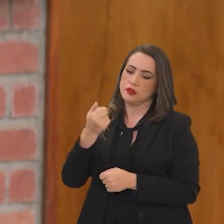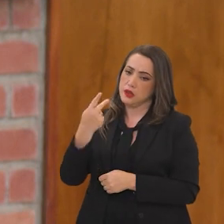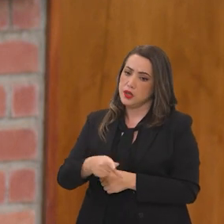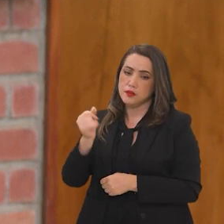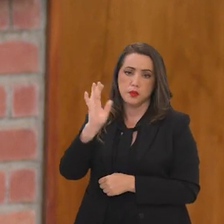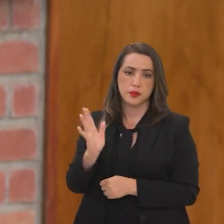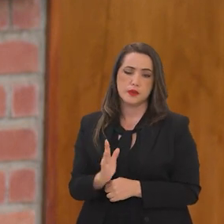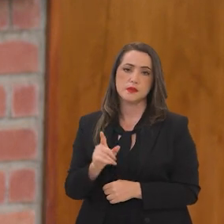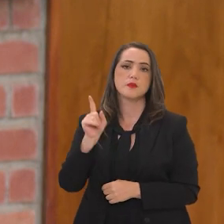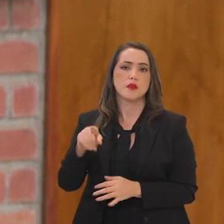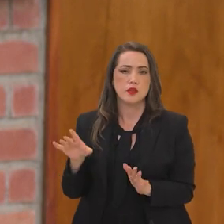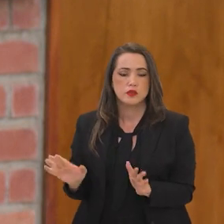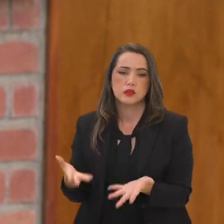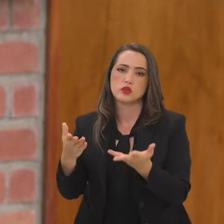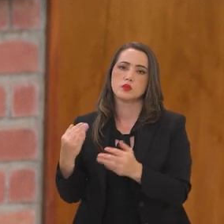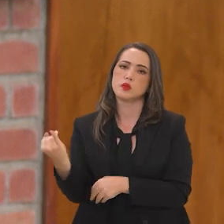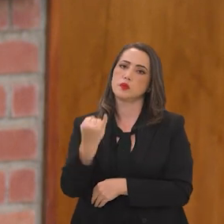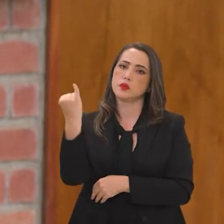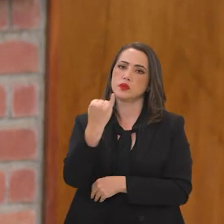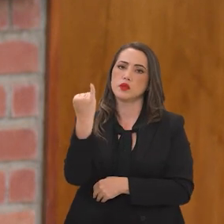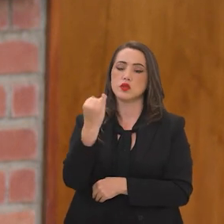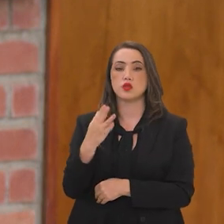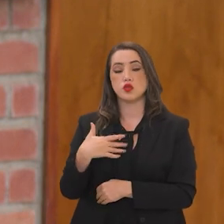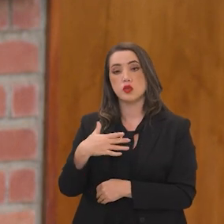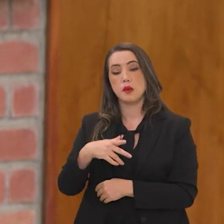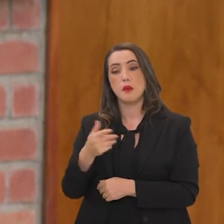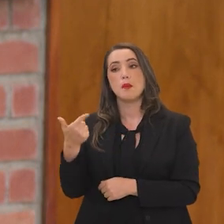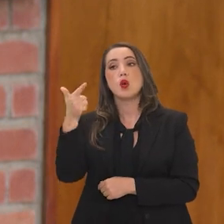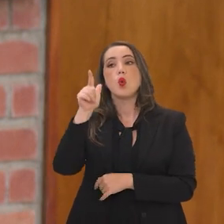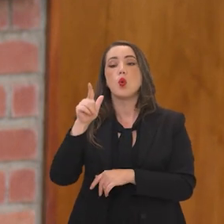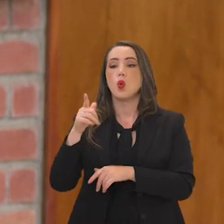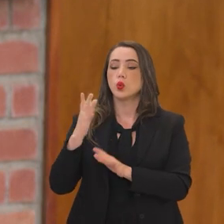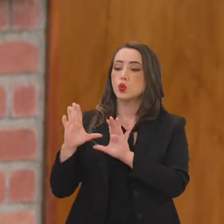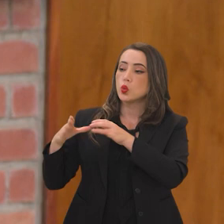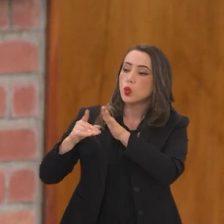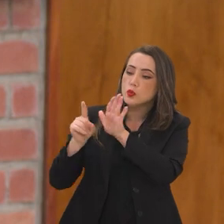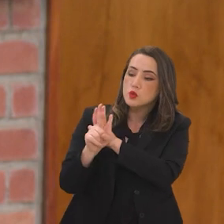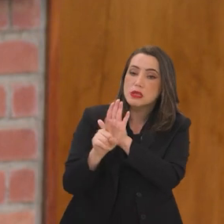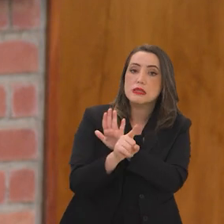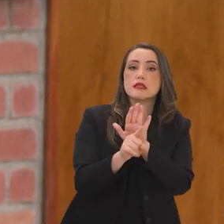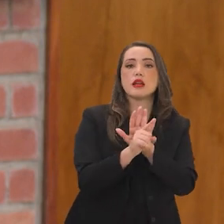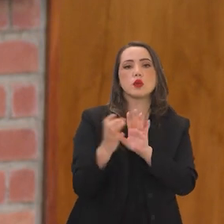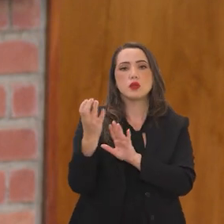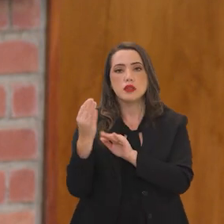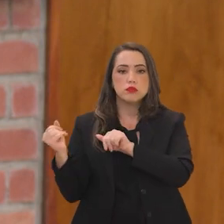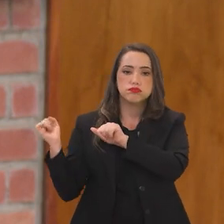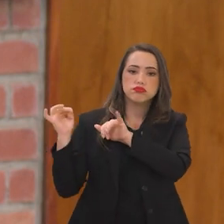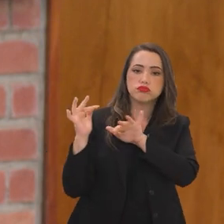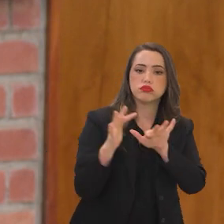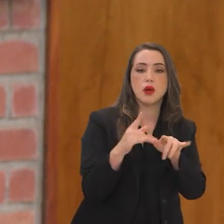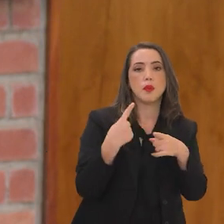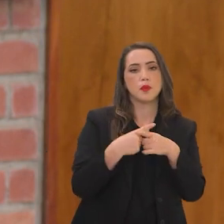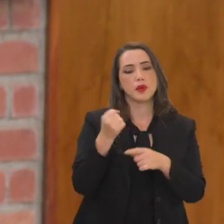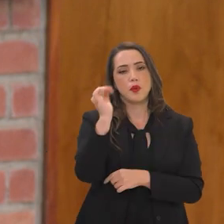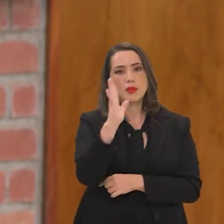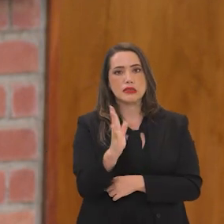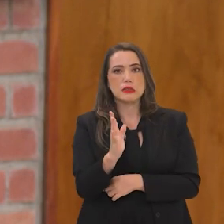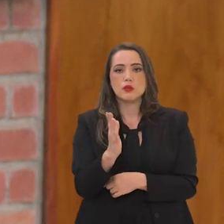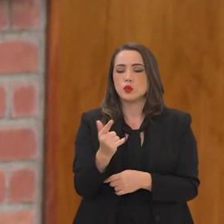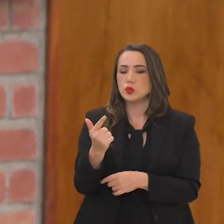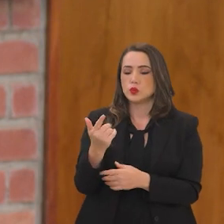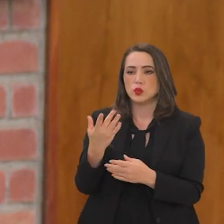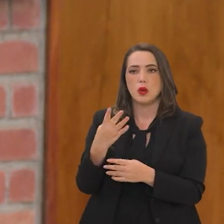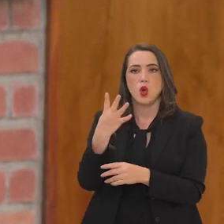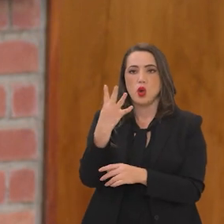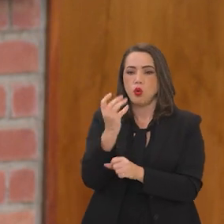de vida no Brasil eu acho que isso vai ser um estilo importante para atração os pesquisadores que o Brasil perdeu também Nesses últimos quatro anos essa é uma preocupação da